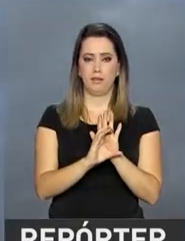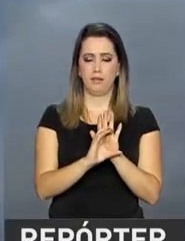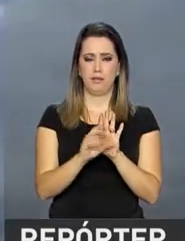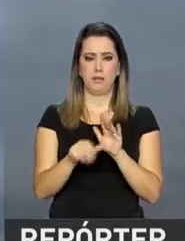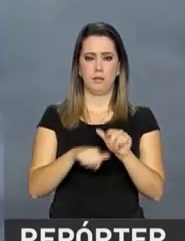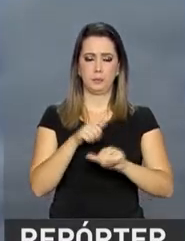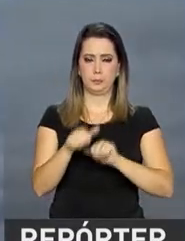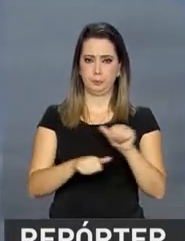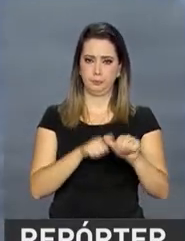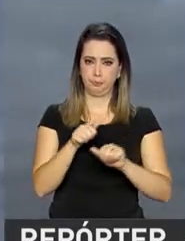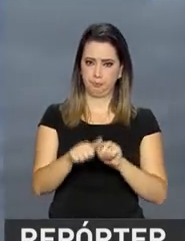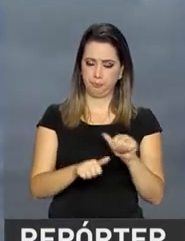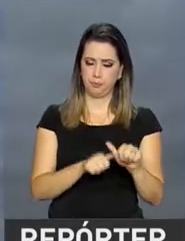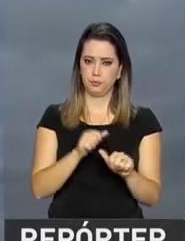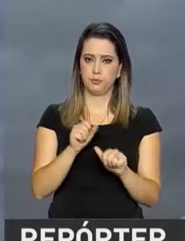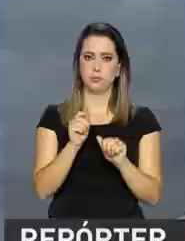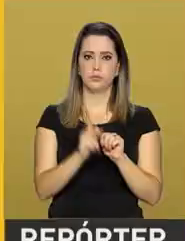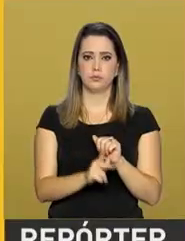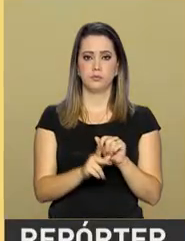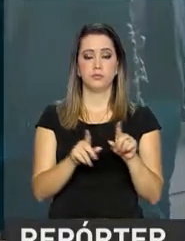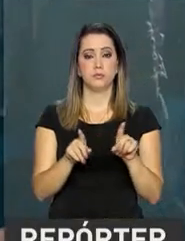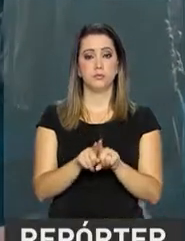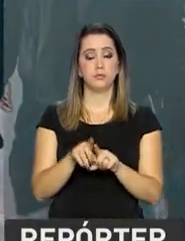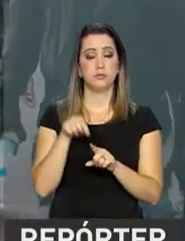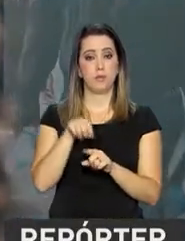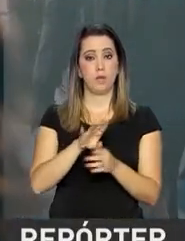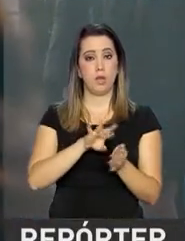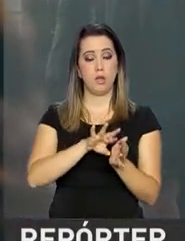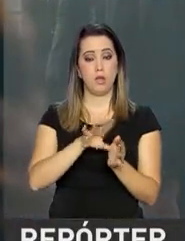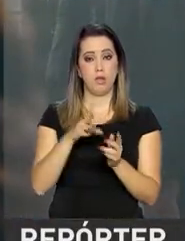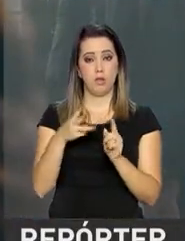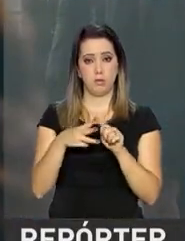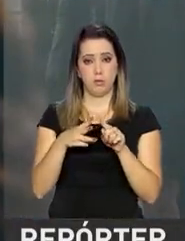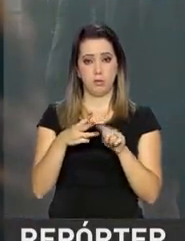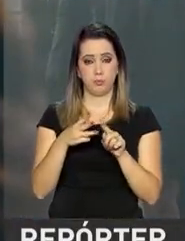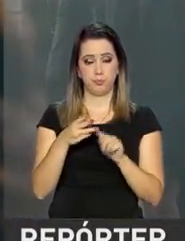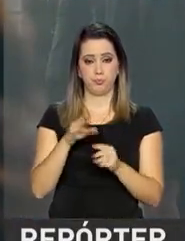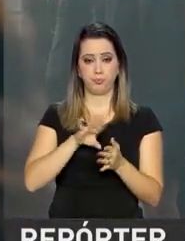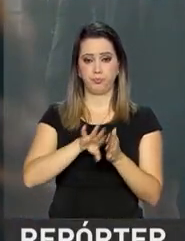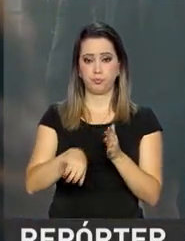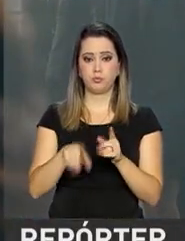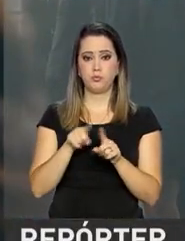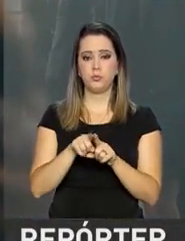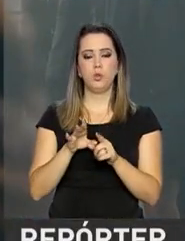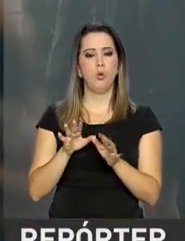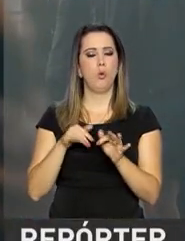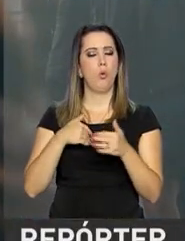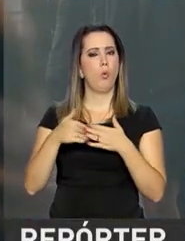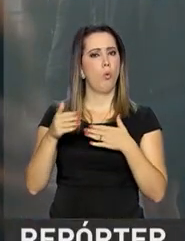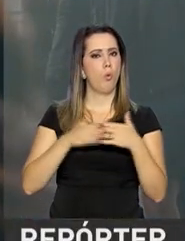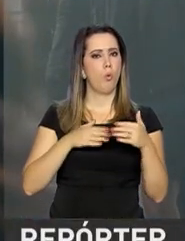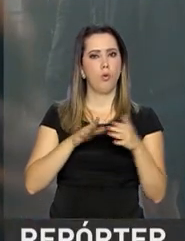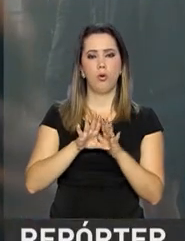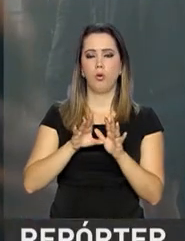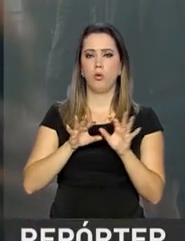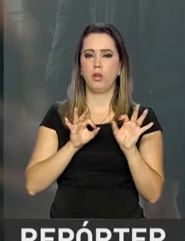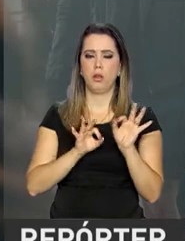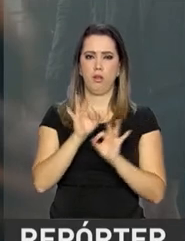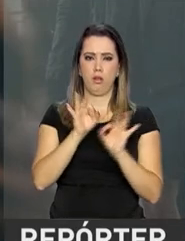foi aprovado na Comissão Especial da Câmara: a exclusão de qualquer alteração nas regras de aposentadoria para o trabalhador